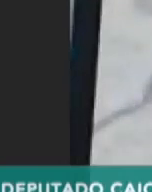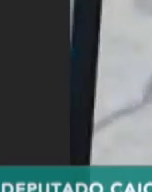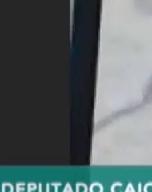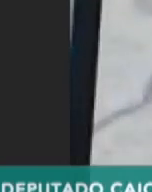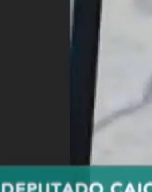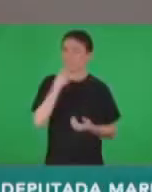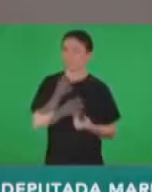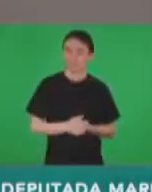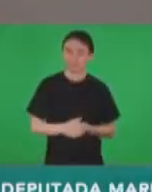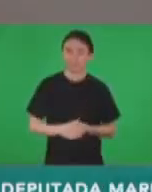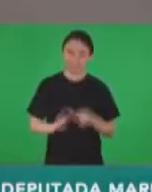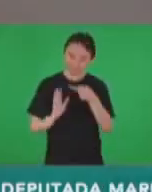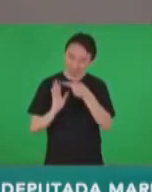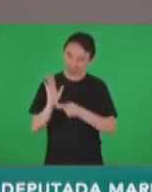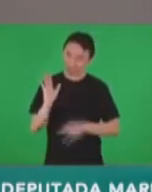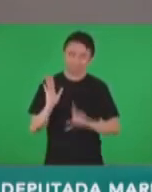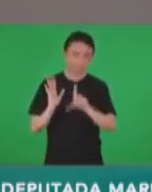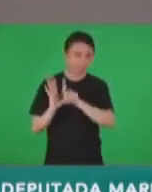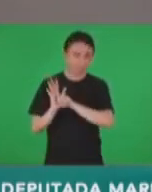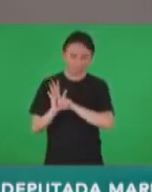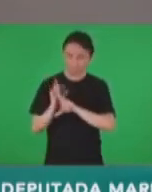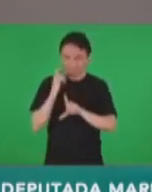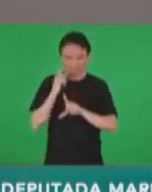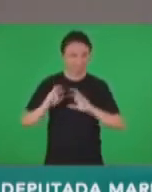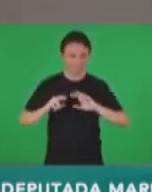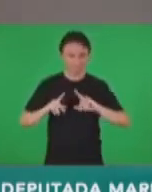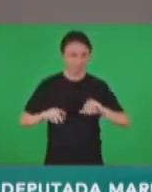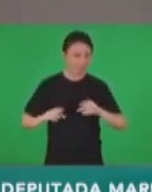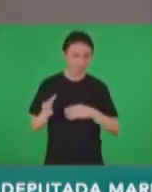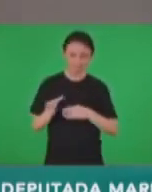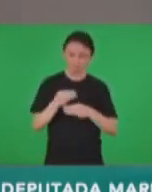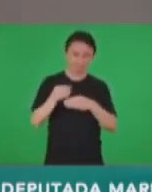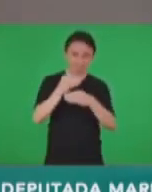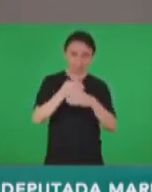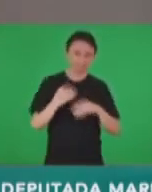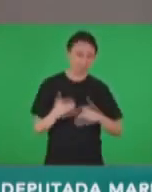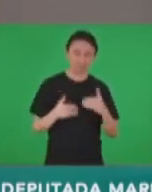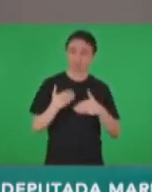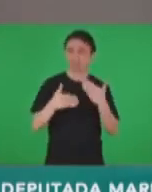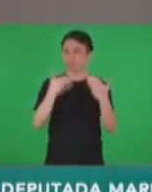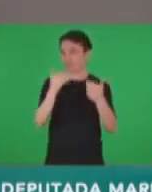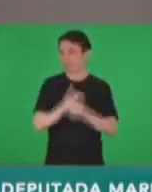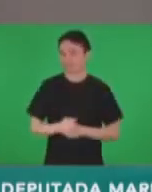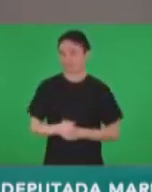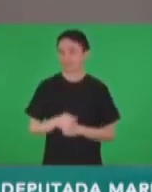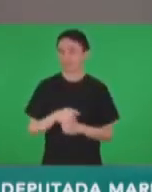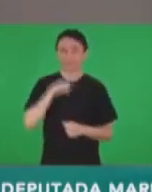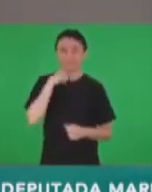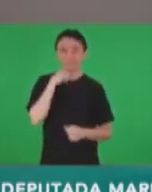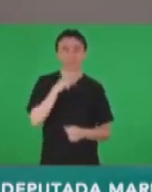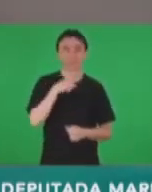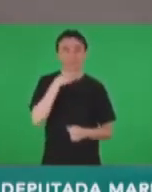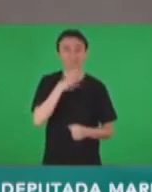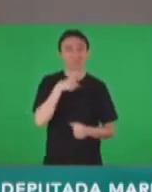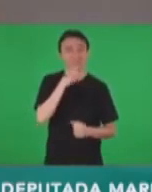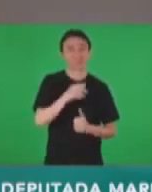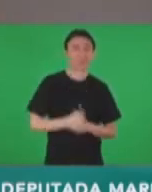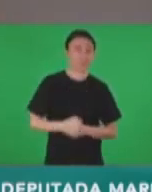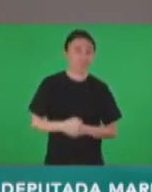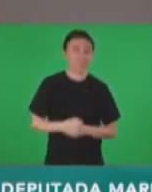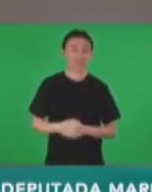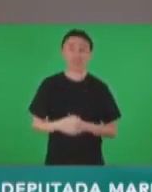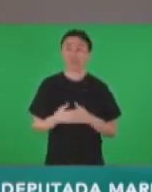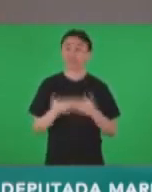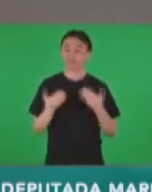a respeito disso. A deputada Marina Elô falou da prioridade do saneamento básico para todo o Estado de São Paulo.